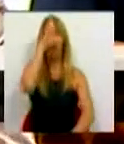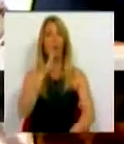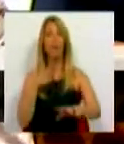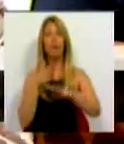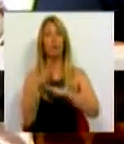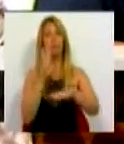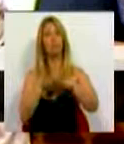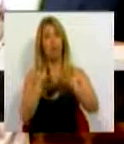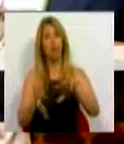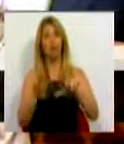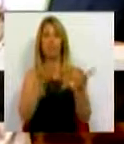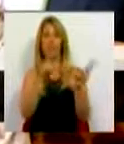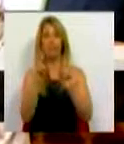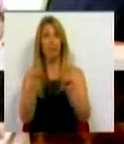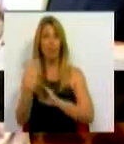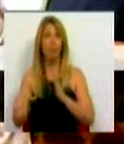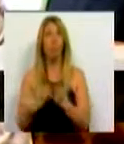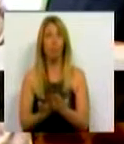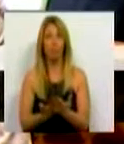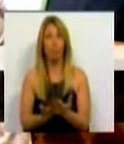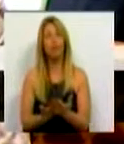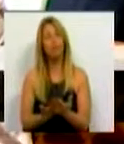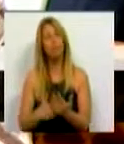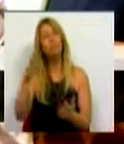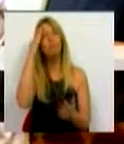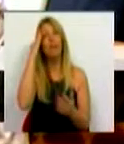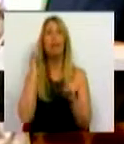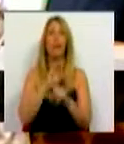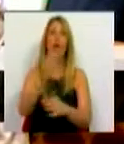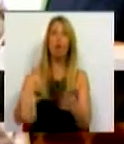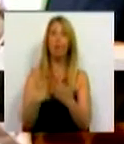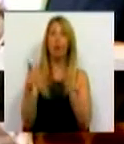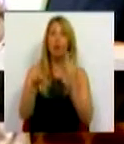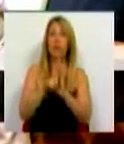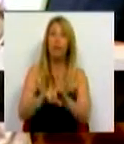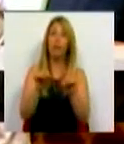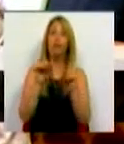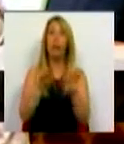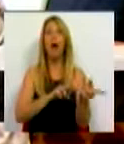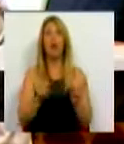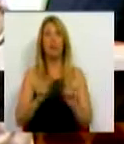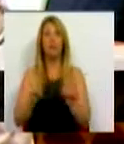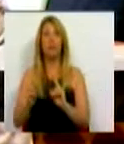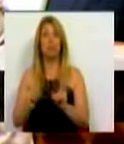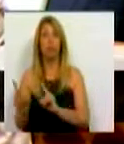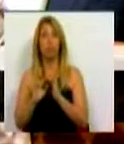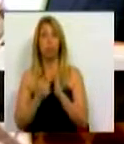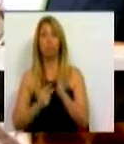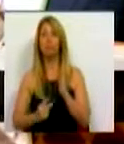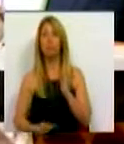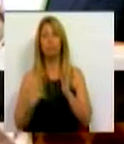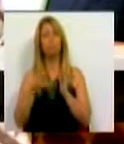esta alteração, esta proposta, e considera que esta proposta de lei e esta alteração é uma